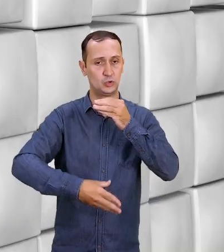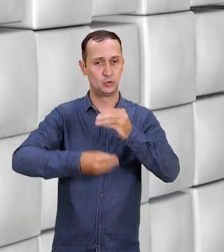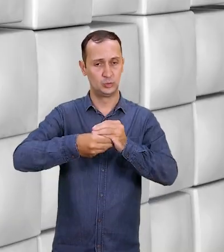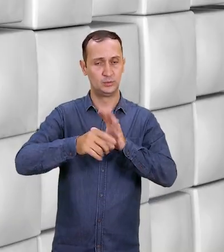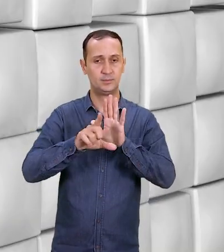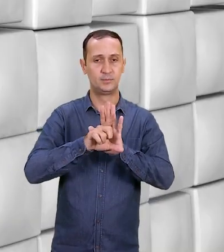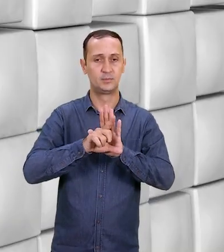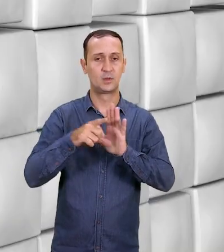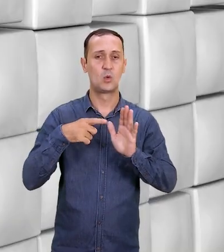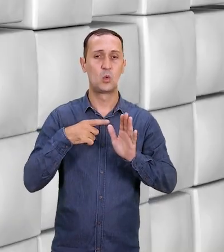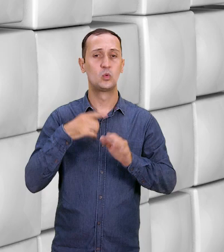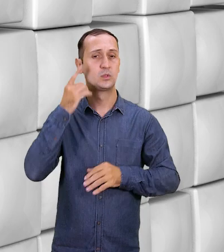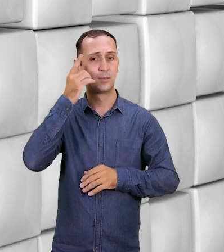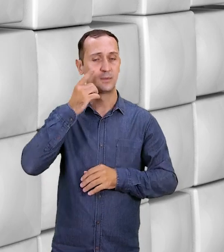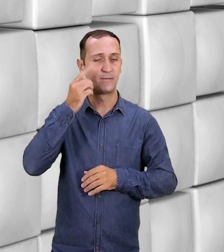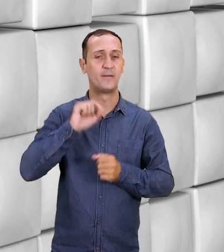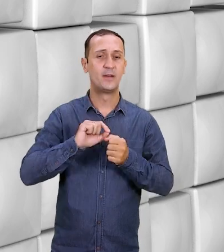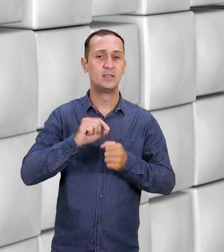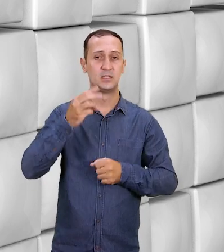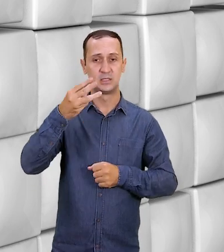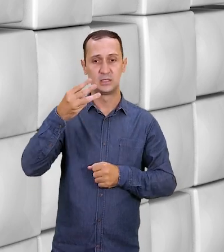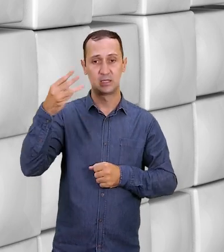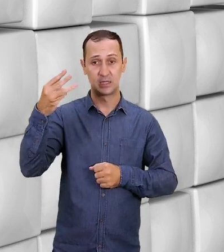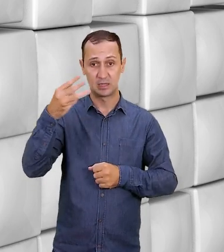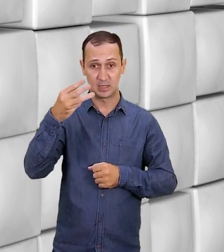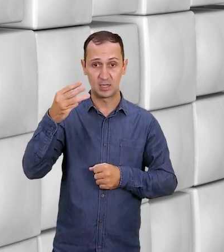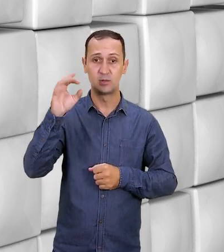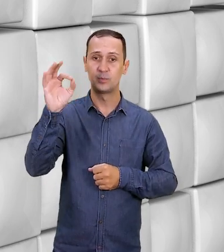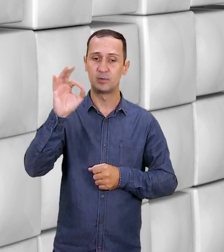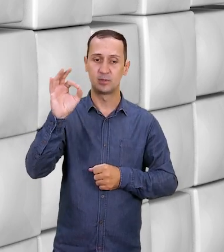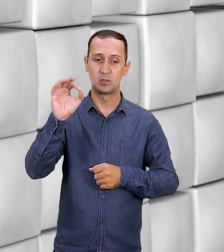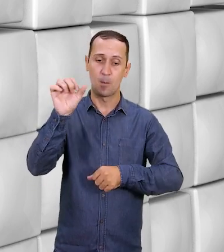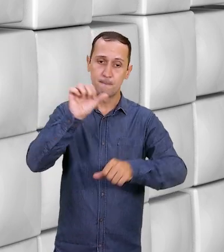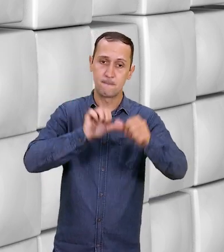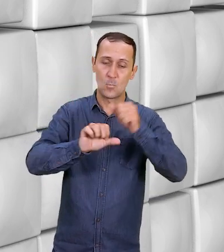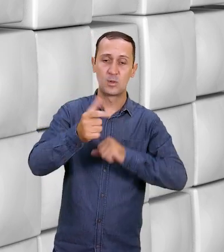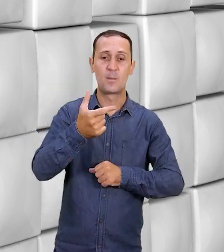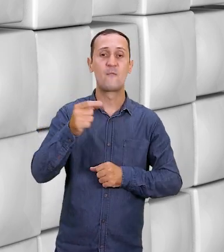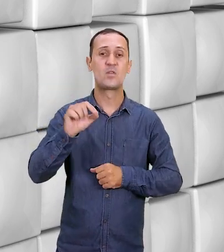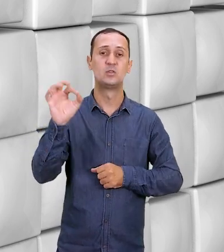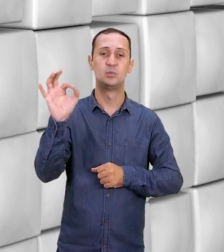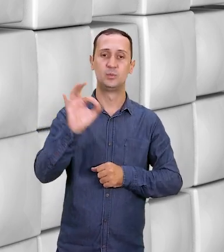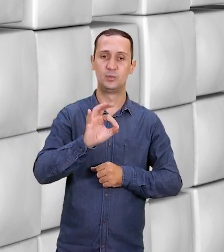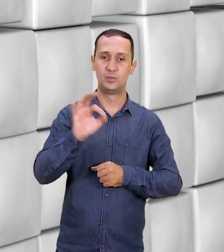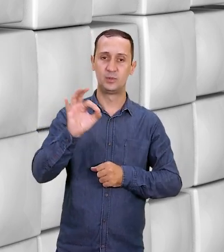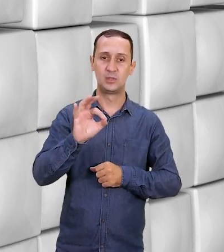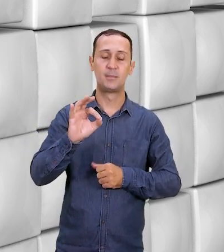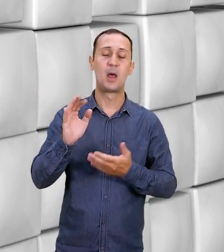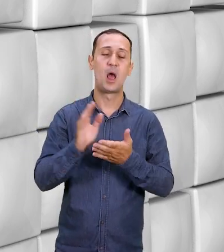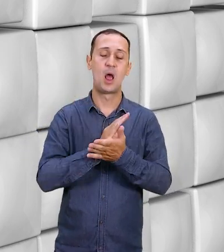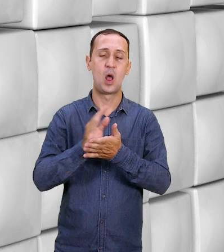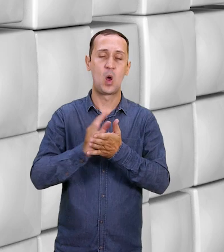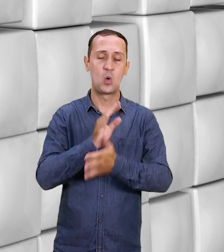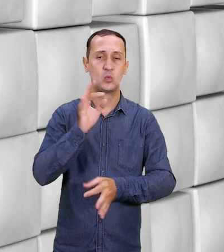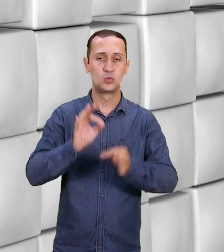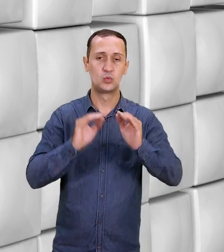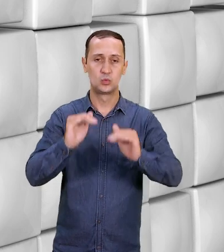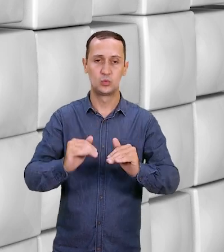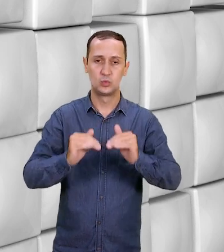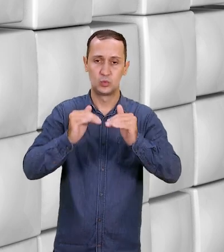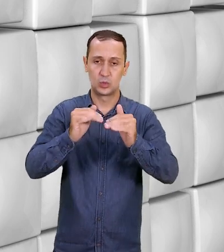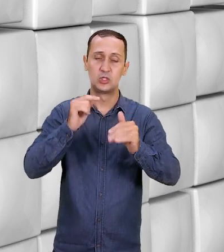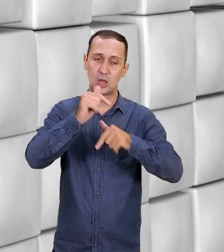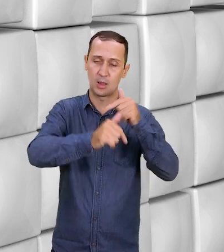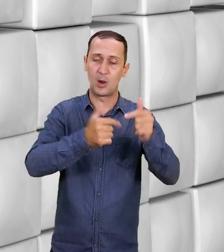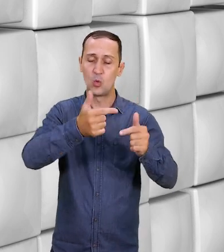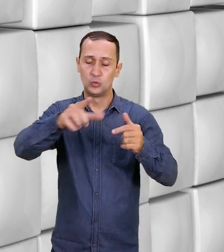emenda, deputados reduzem de 33% para 20% o limite de gratificação a